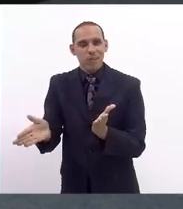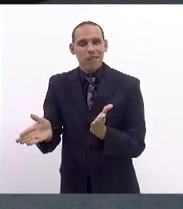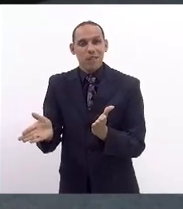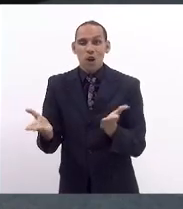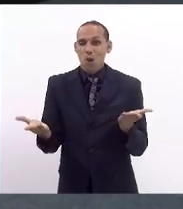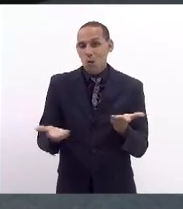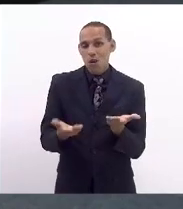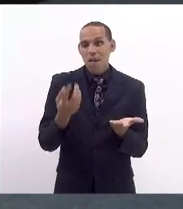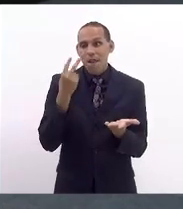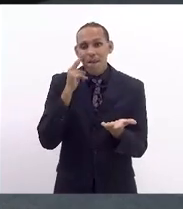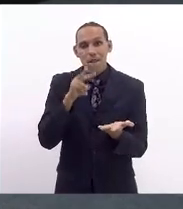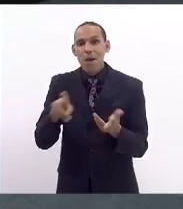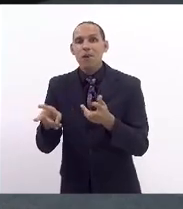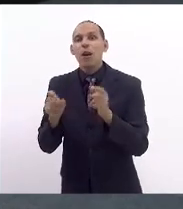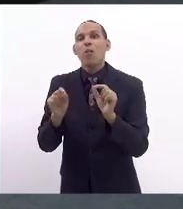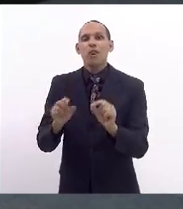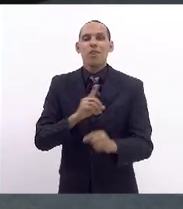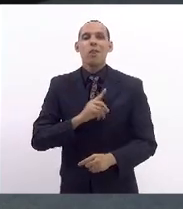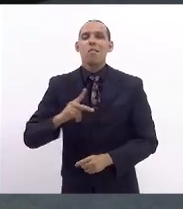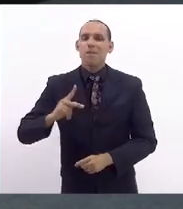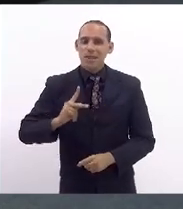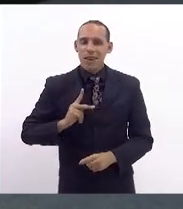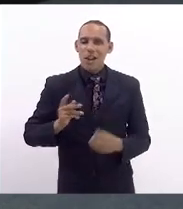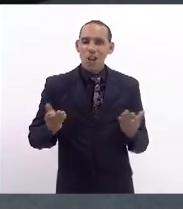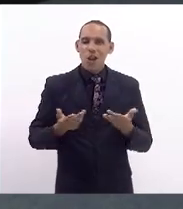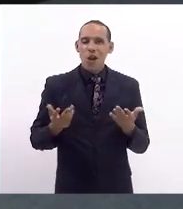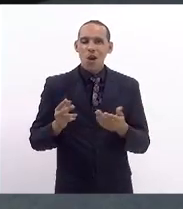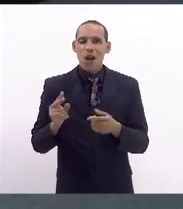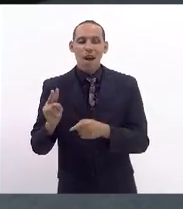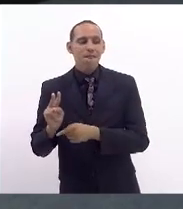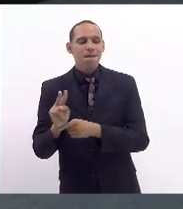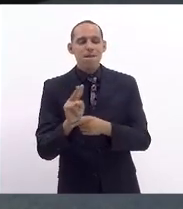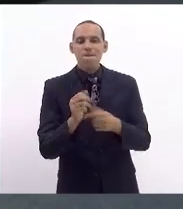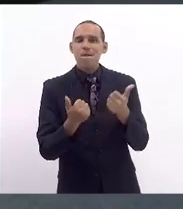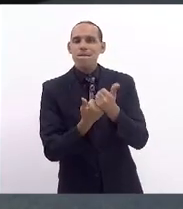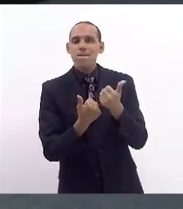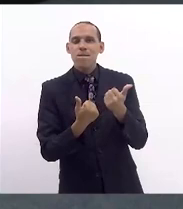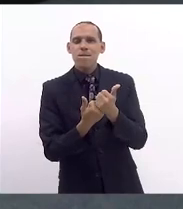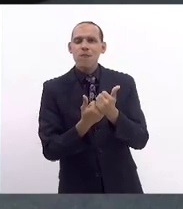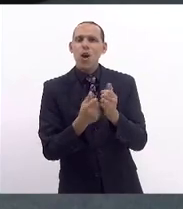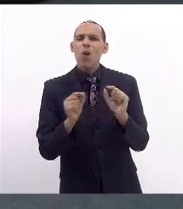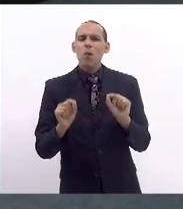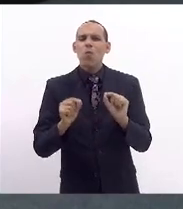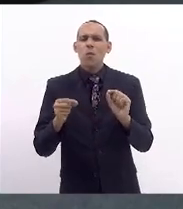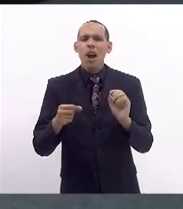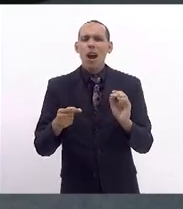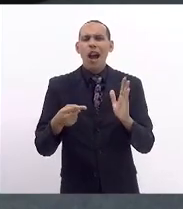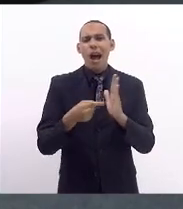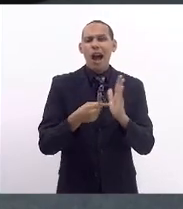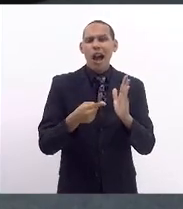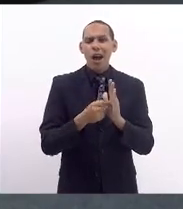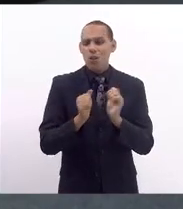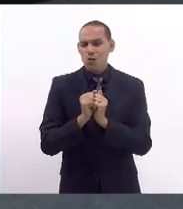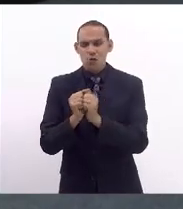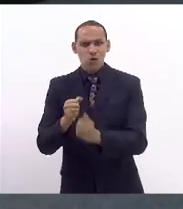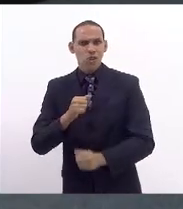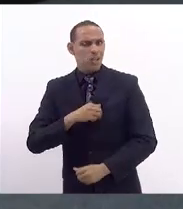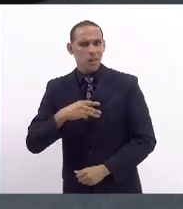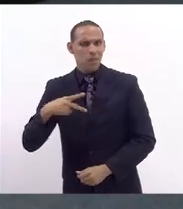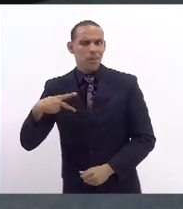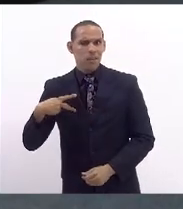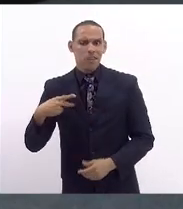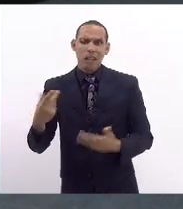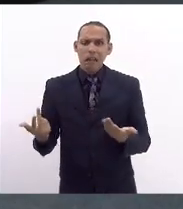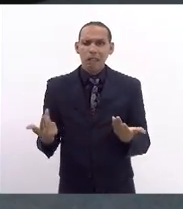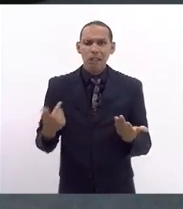vê defensores atuando como assistente de acusação do ministério público e é